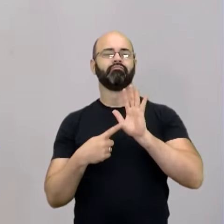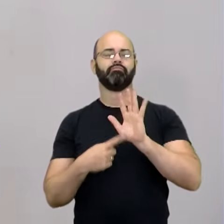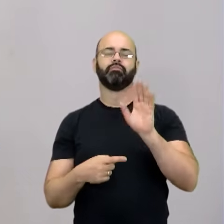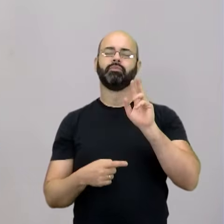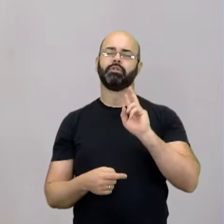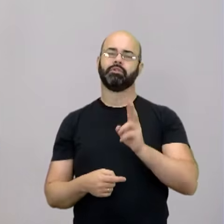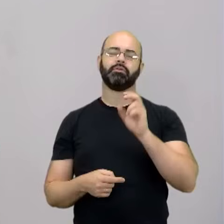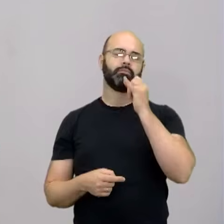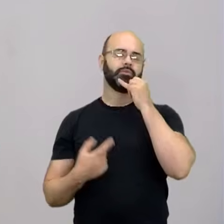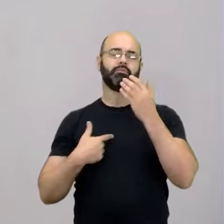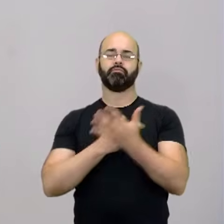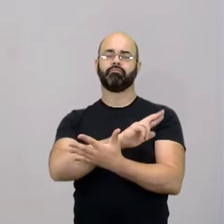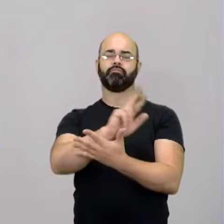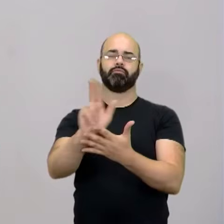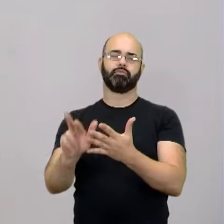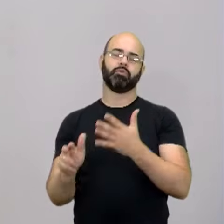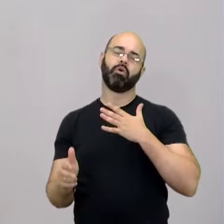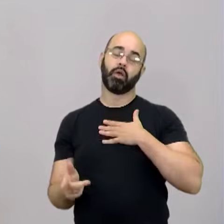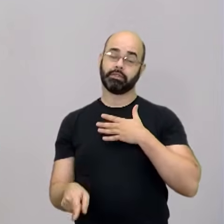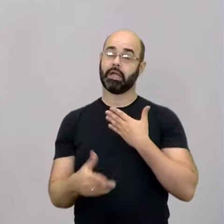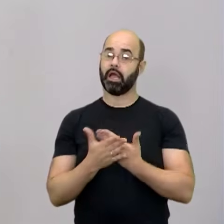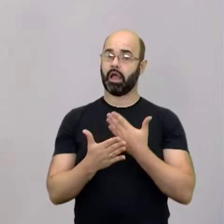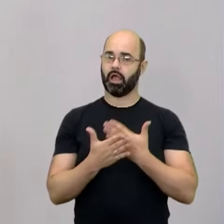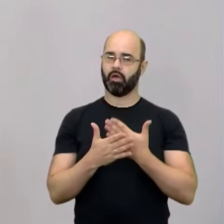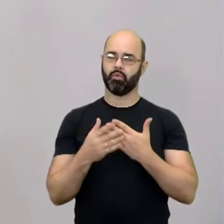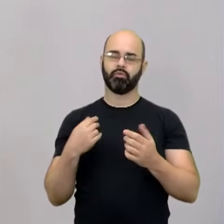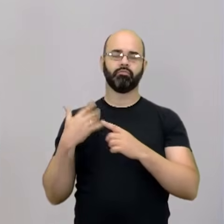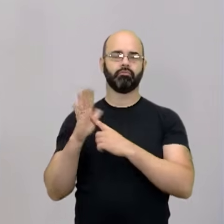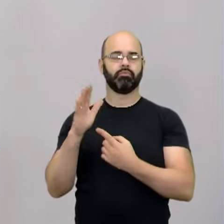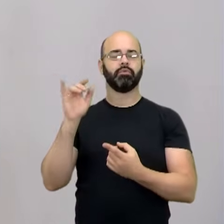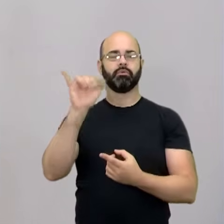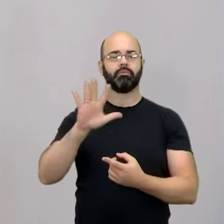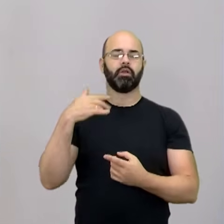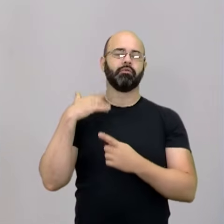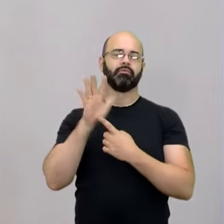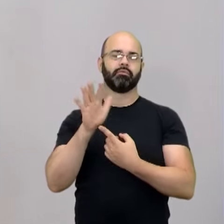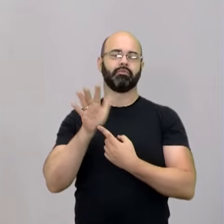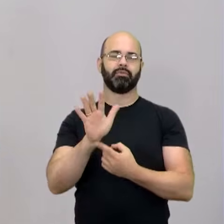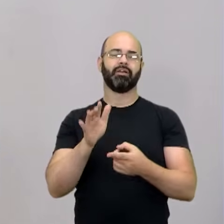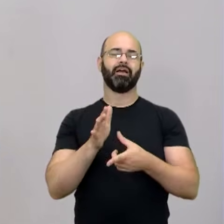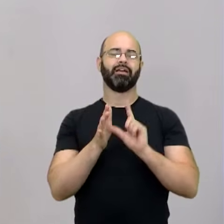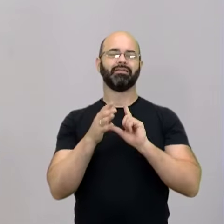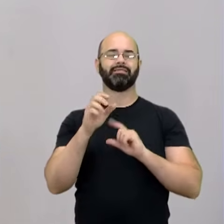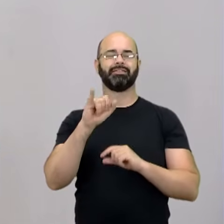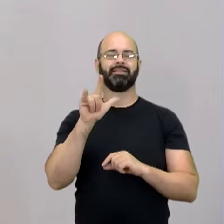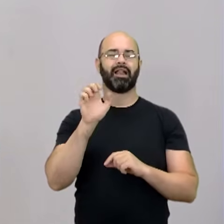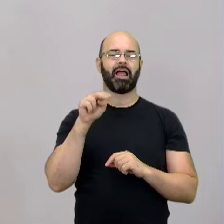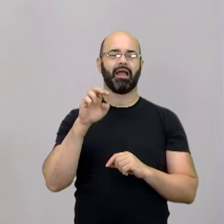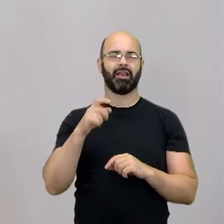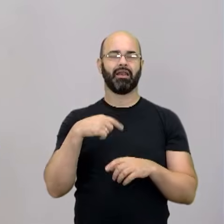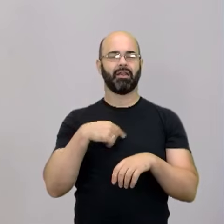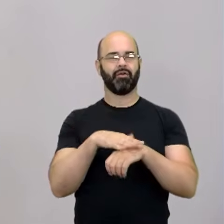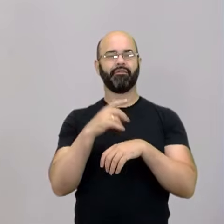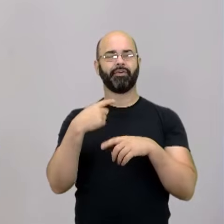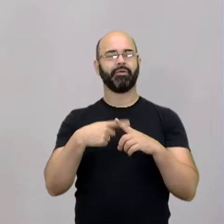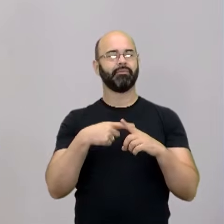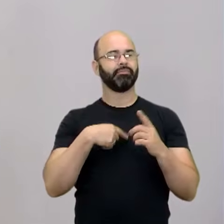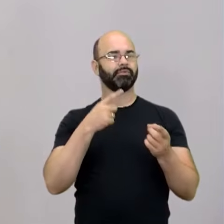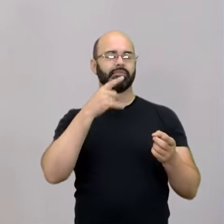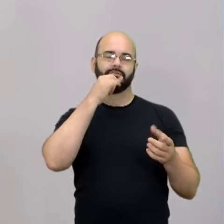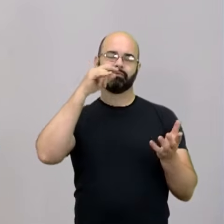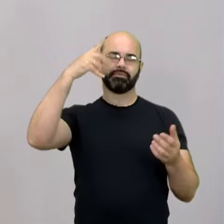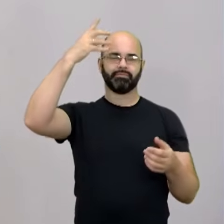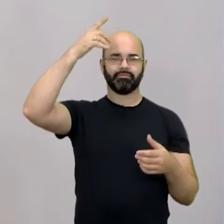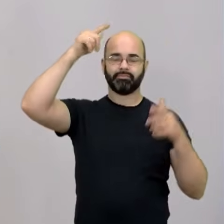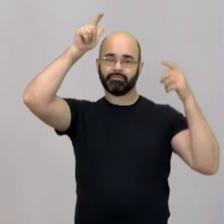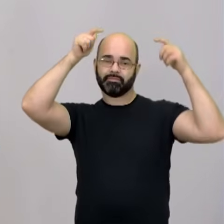assim, diversificadas. Né? Porque a gente tem esse problema também. Eu comentei até com a Silene. Falei para ela assim, eu estava procurando uma imagem de